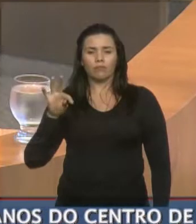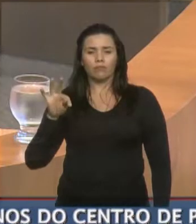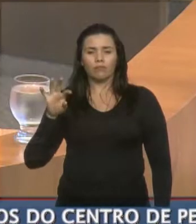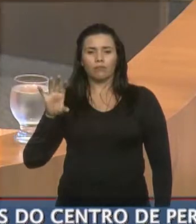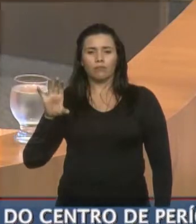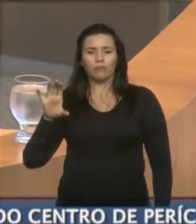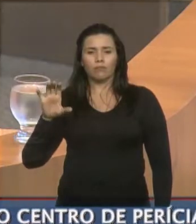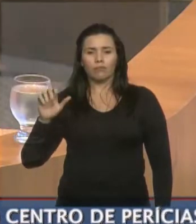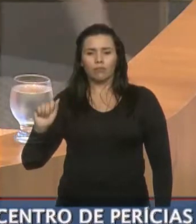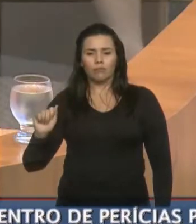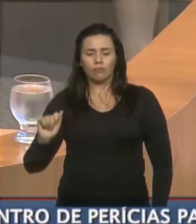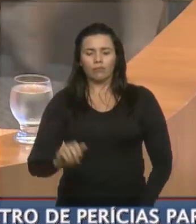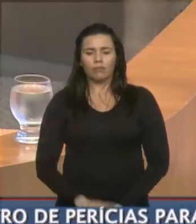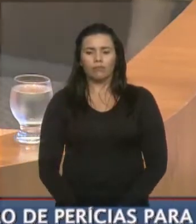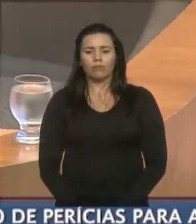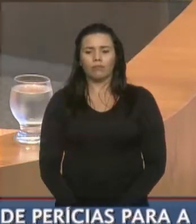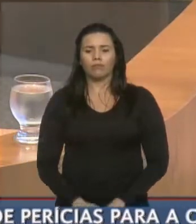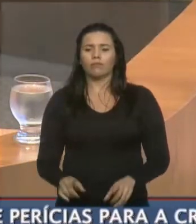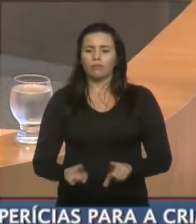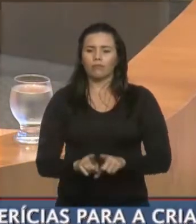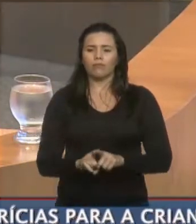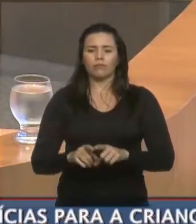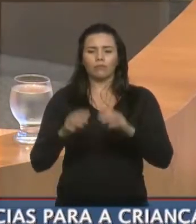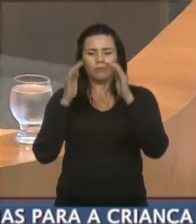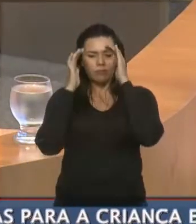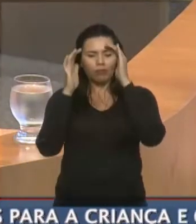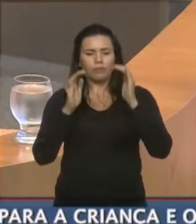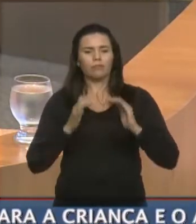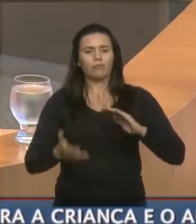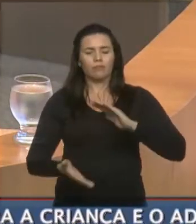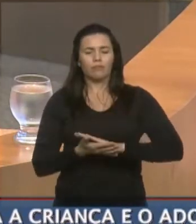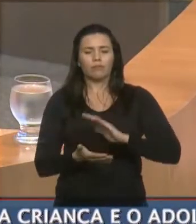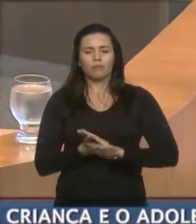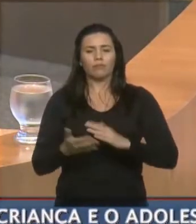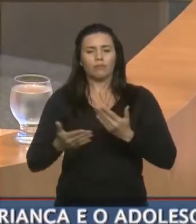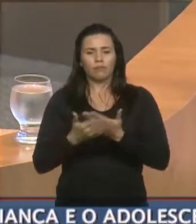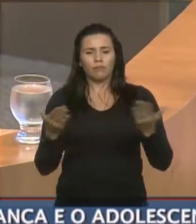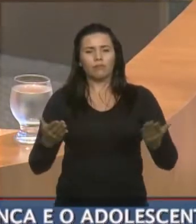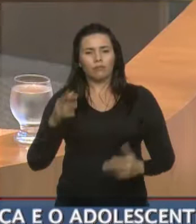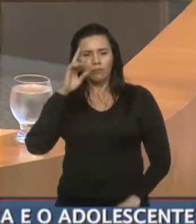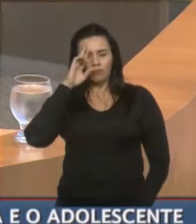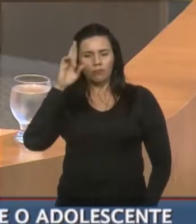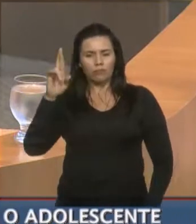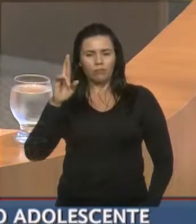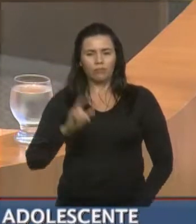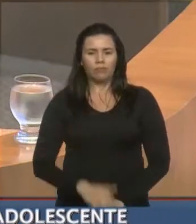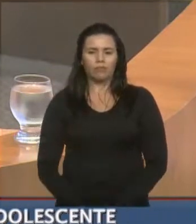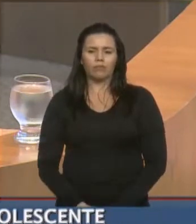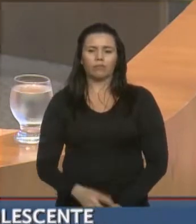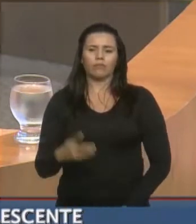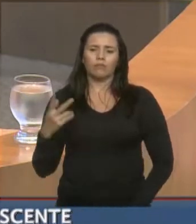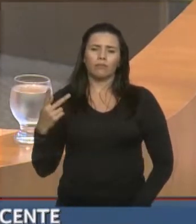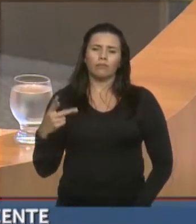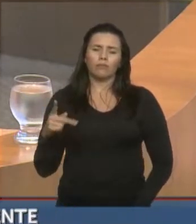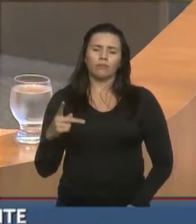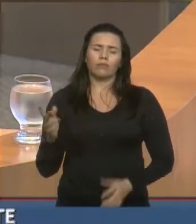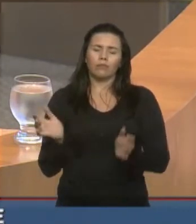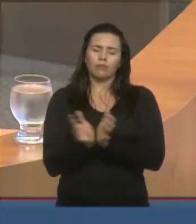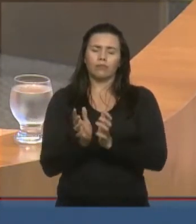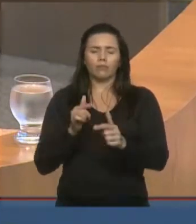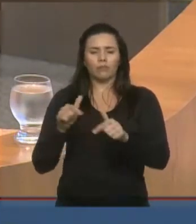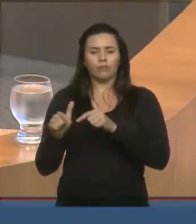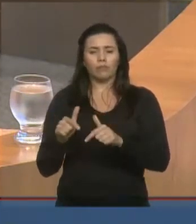E poder referenciar e saudar os honrosos diretores, juntamente com suas brilhantes e dedicadas equipes que nos